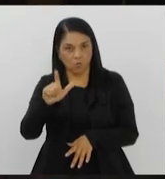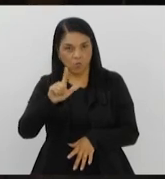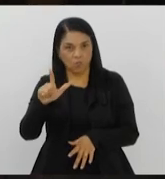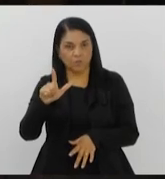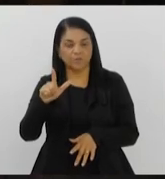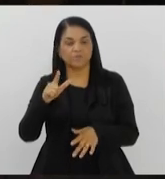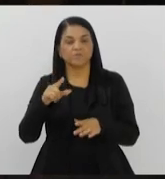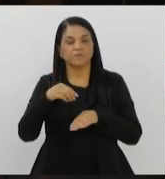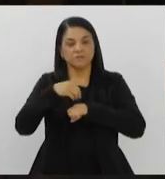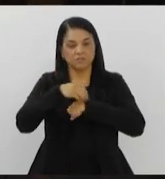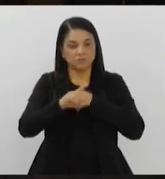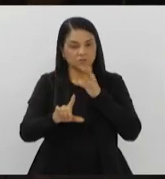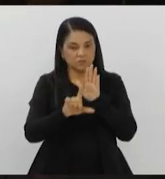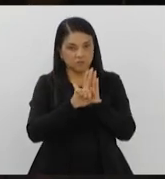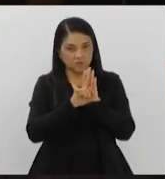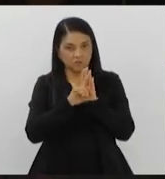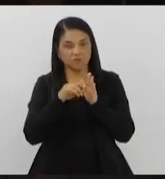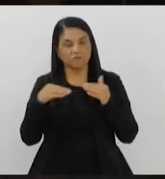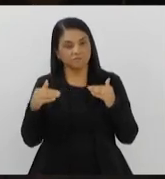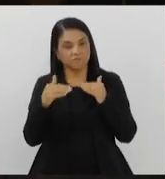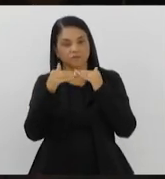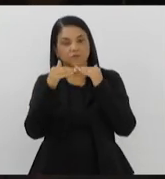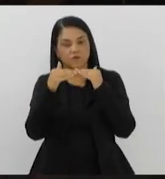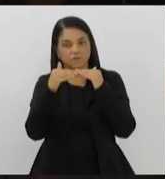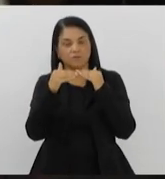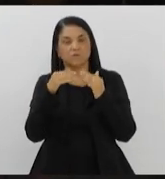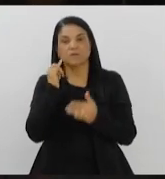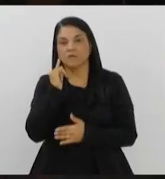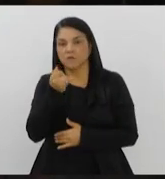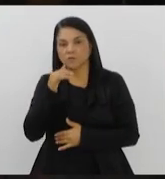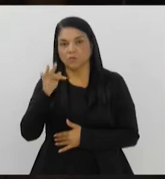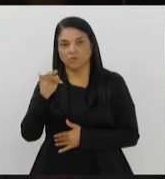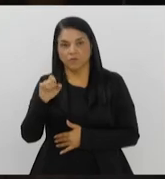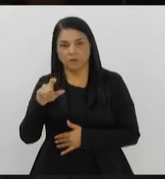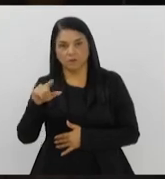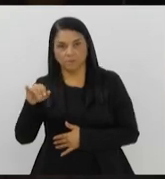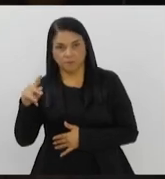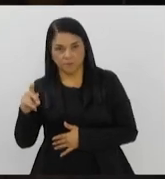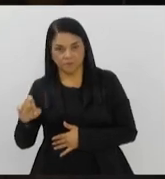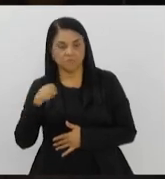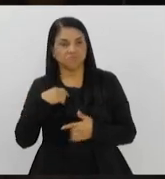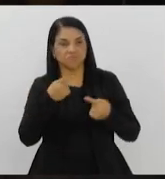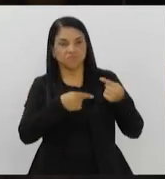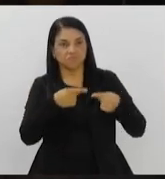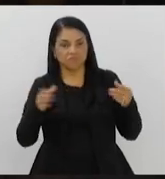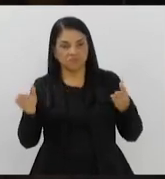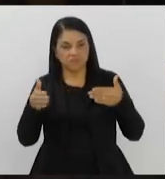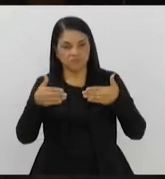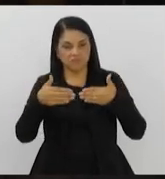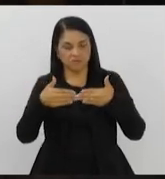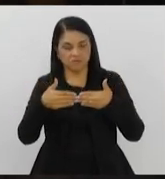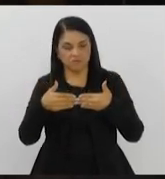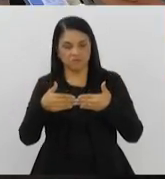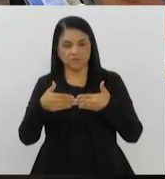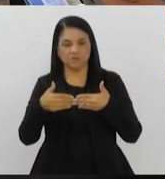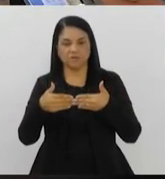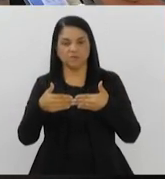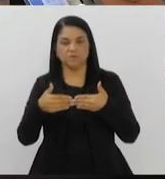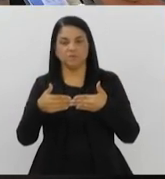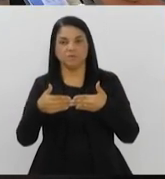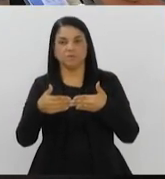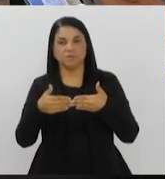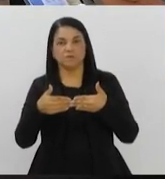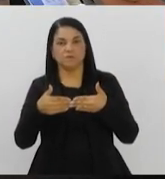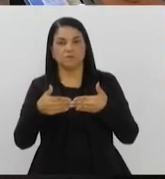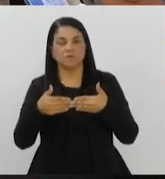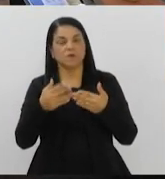legislativa favorável. Relator, deputado Felipe Soares. Em discussão. Não havendo quem queira discutir, encerrada a discussão. Os